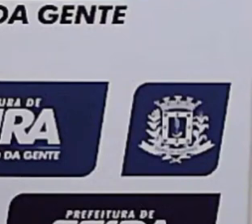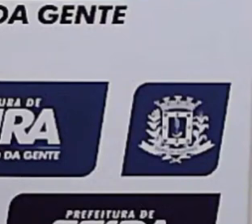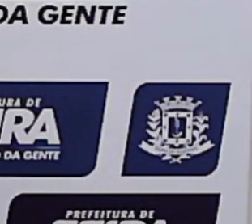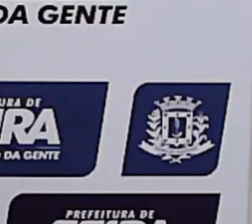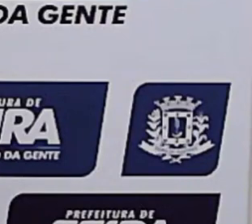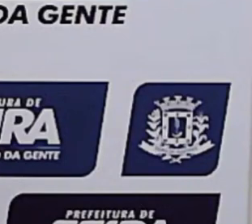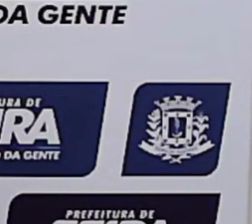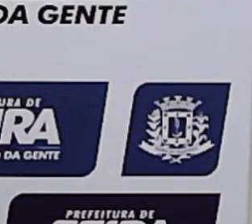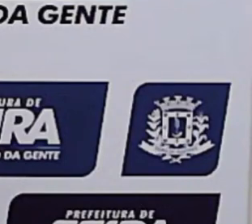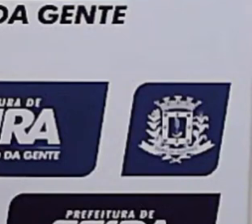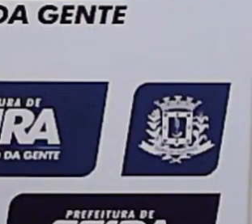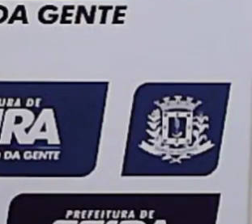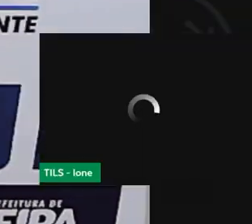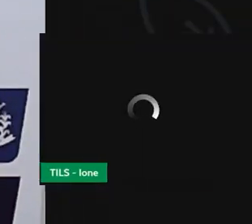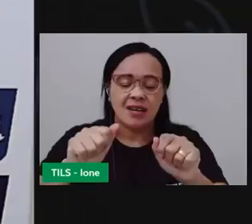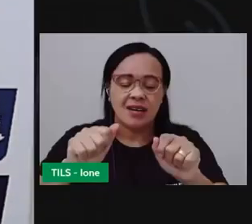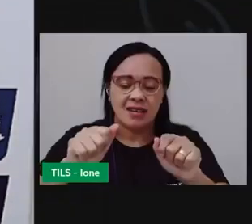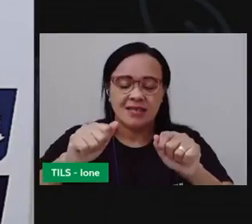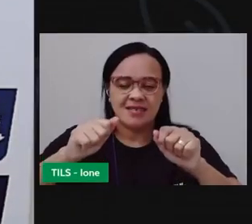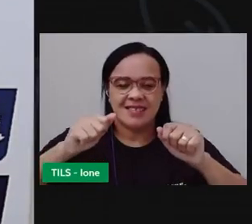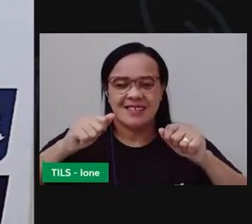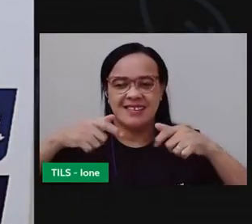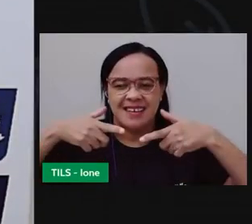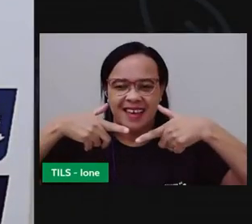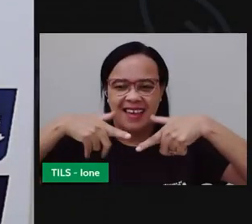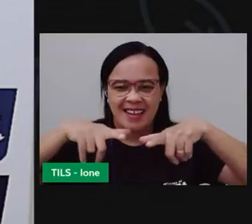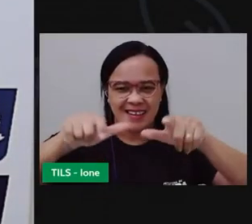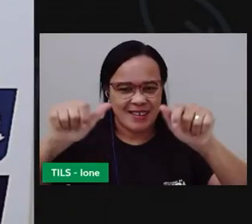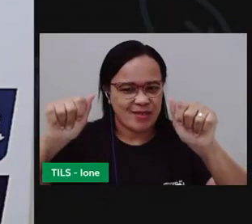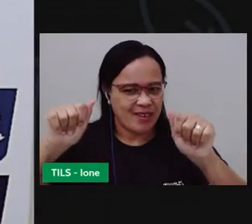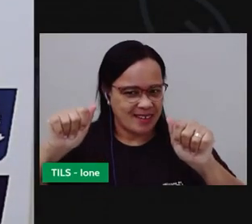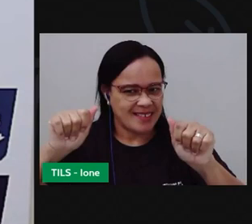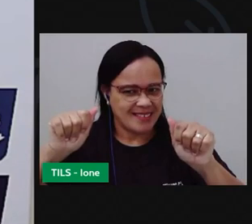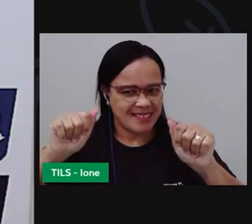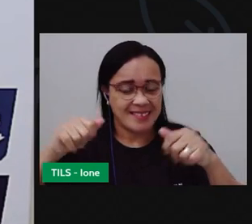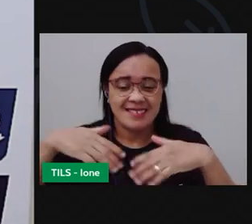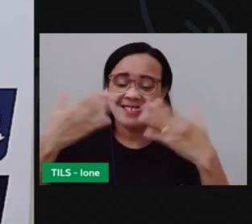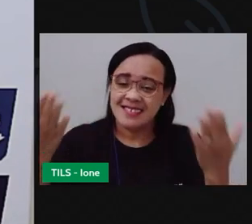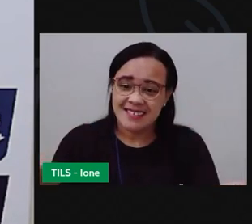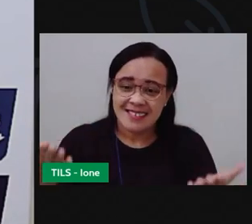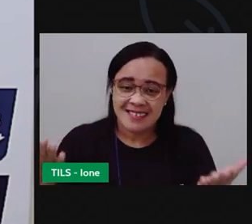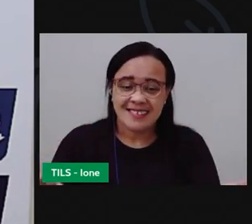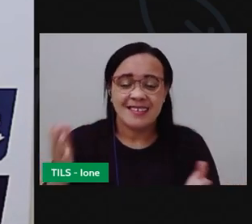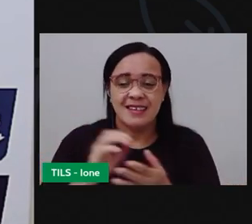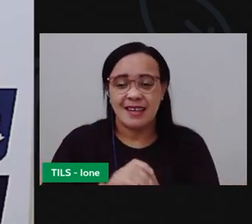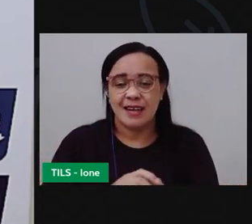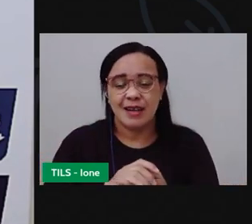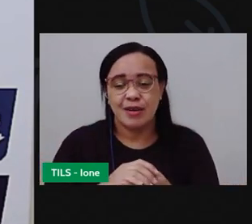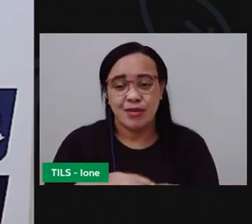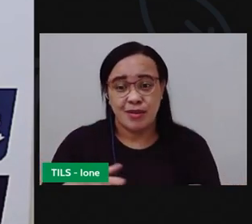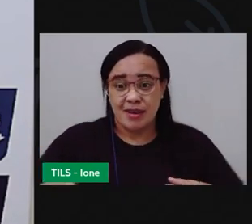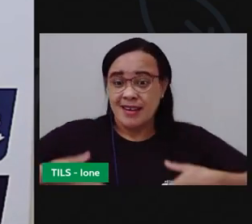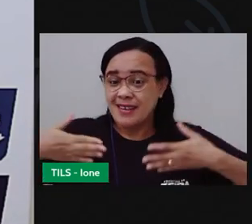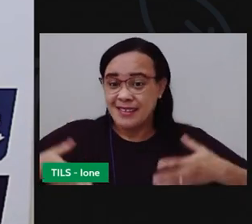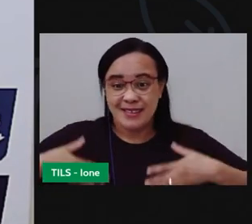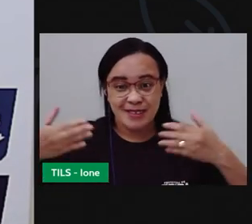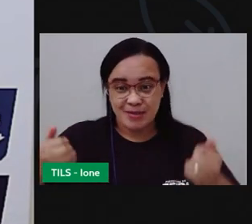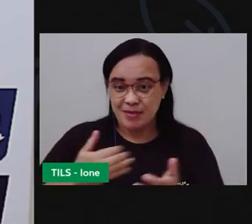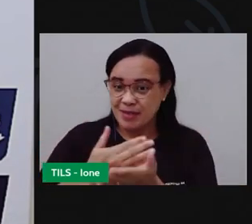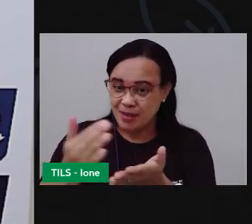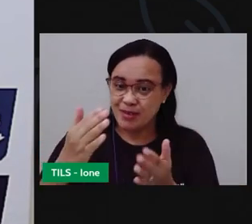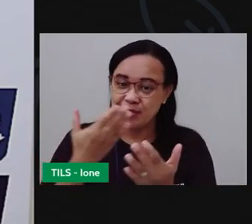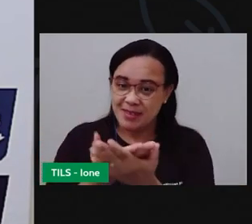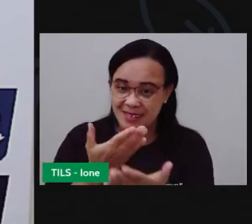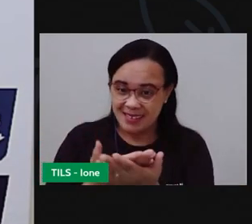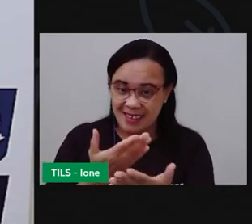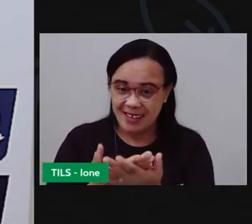de linguagem então animados para começar e